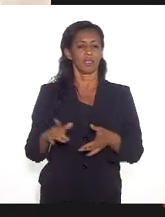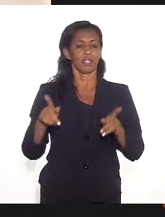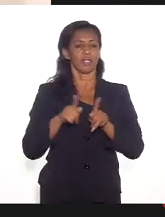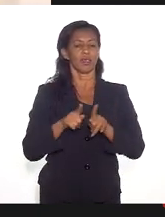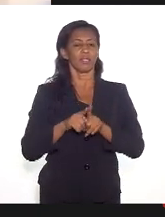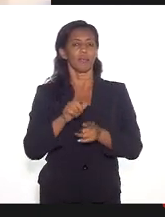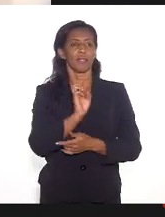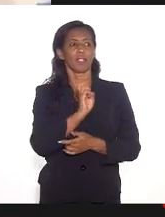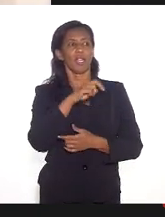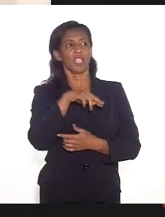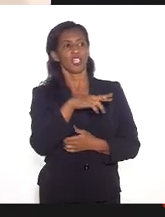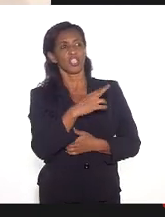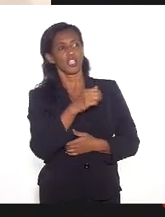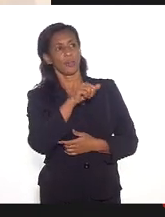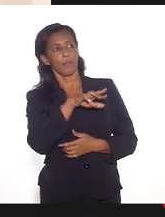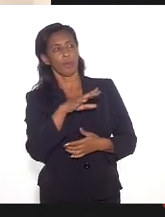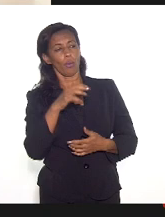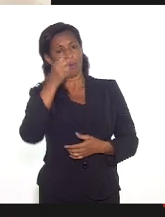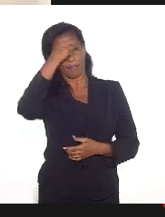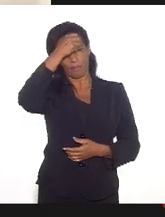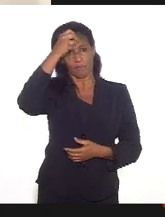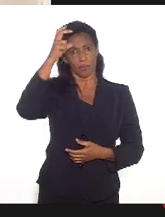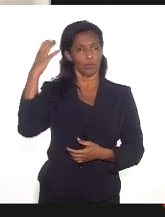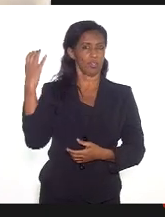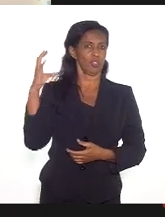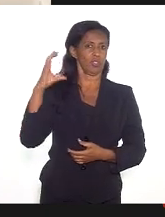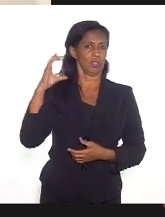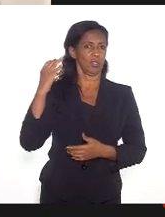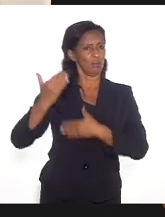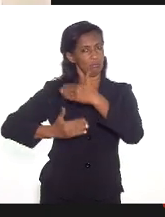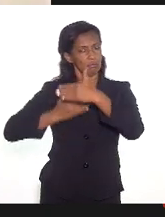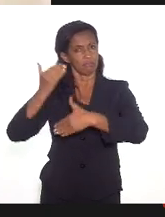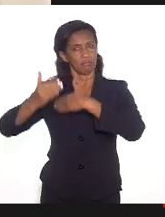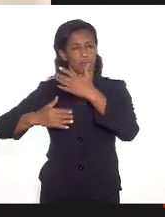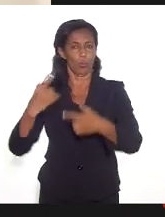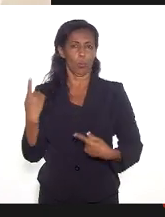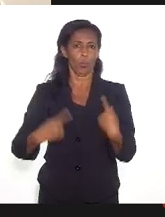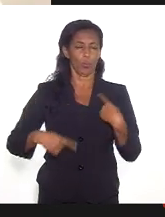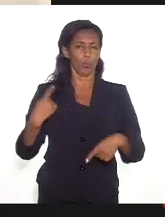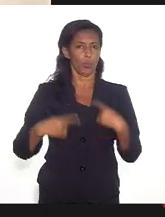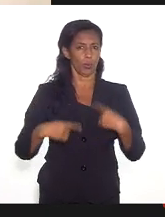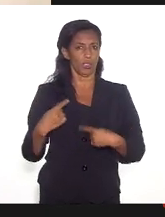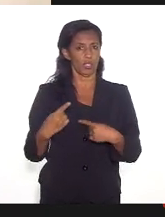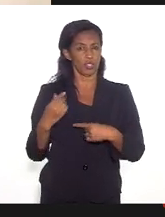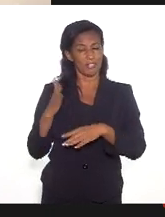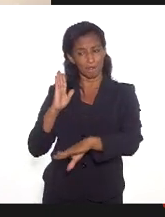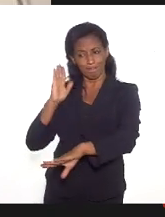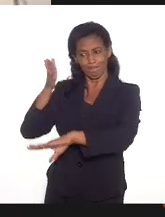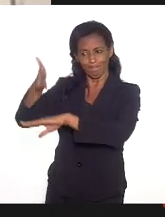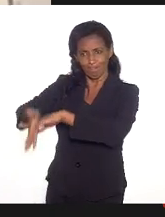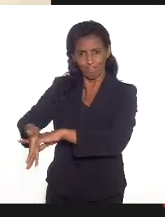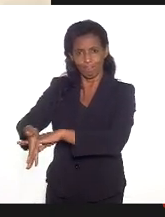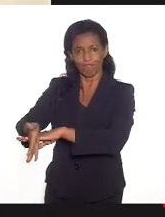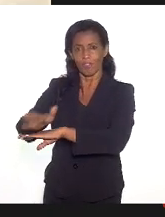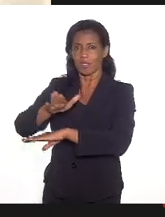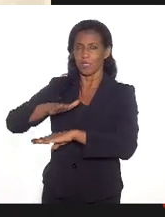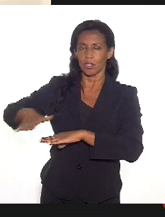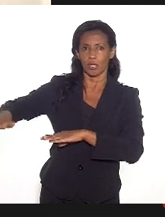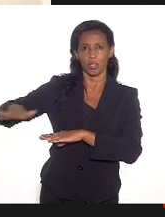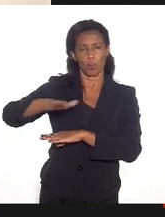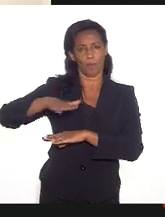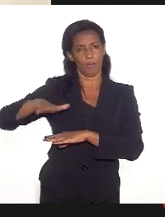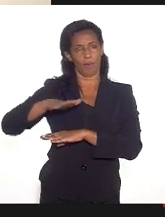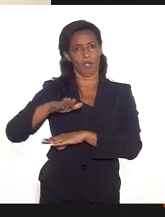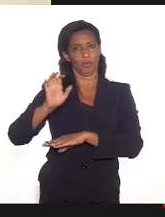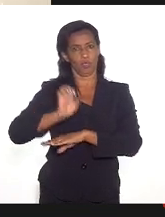da Ingeprom e com a Prefeitura de Niterói, para a gente poder avançar em políticas que adensem esse complexo produtivo no Estado do Rio de